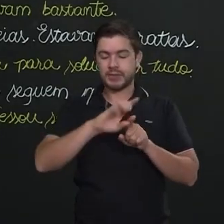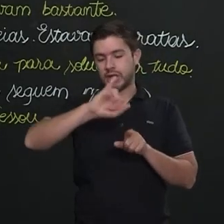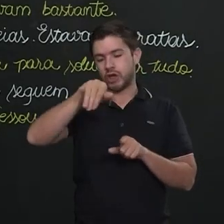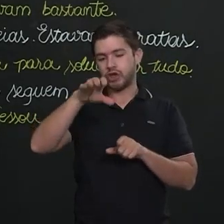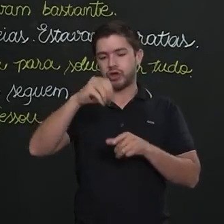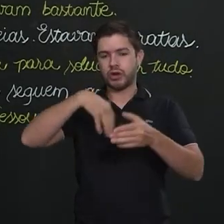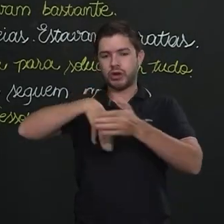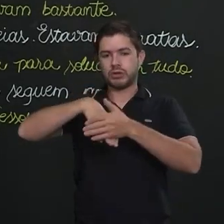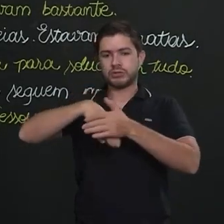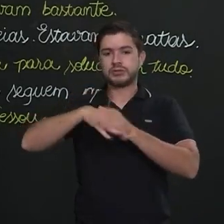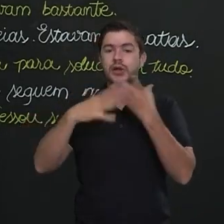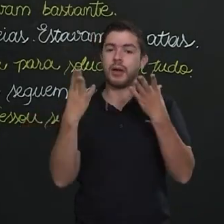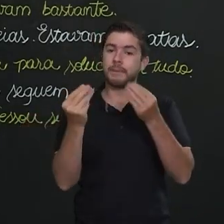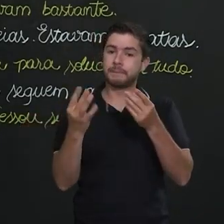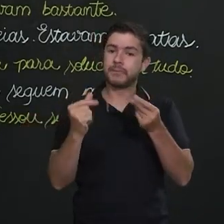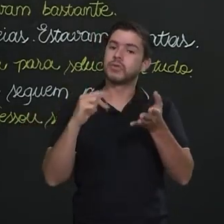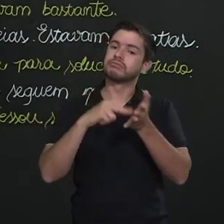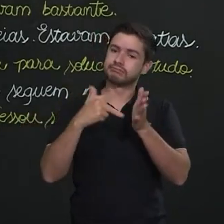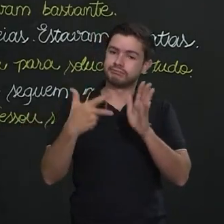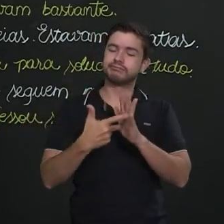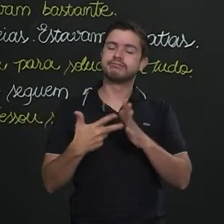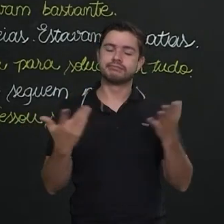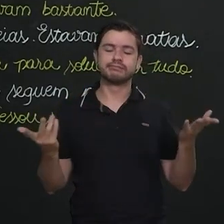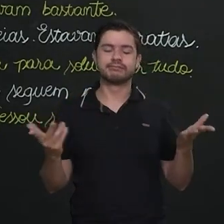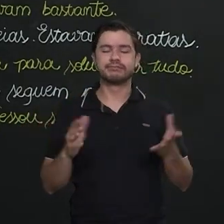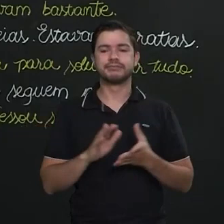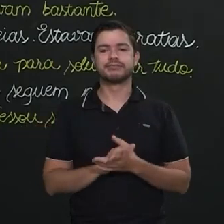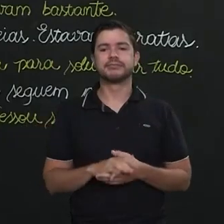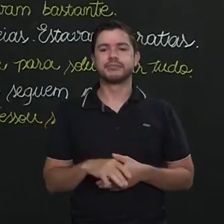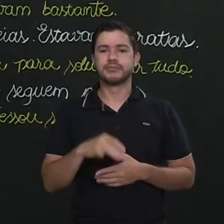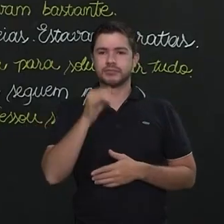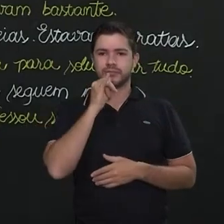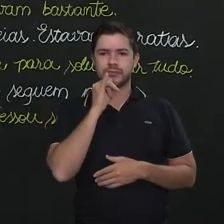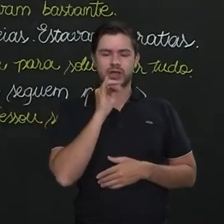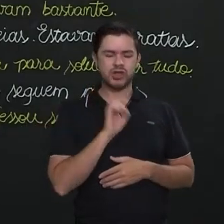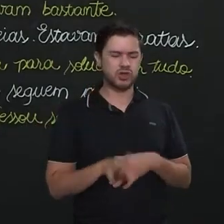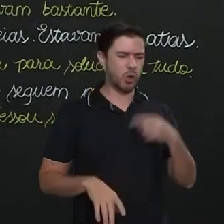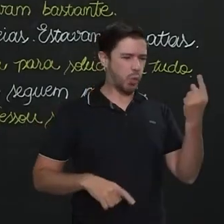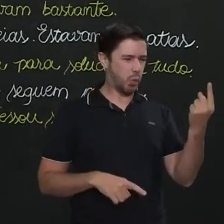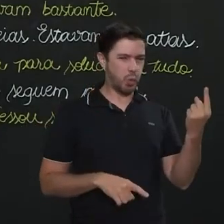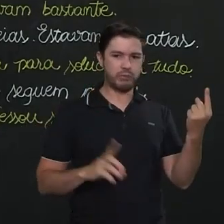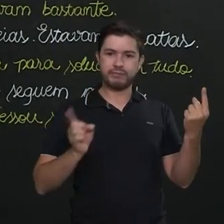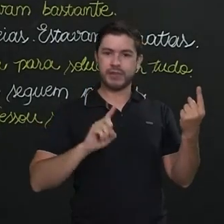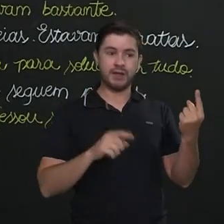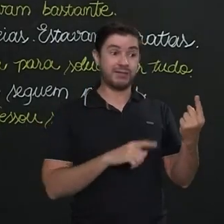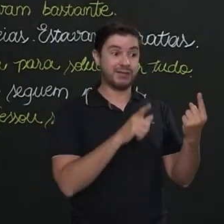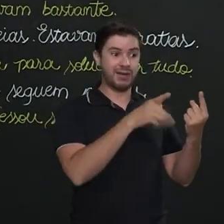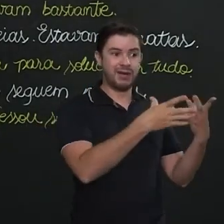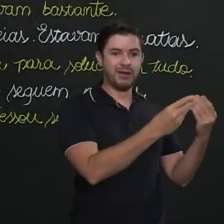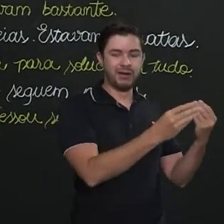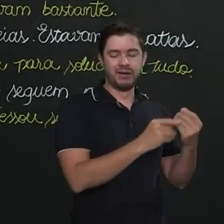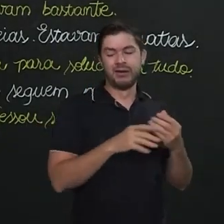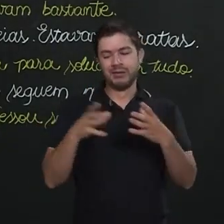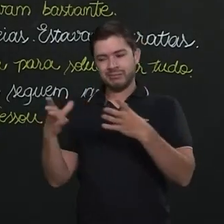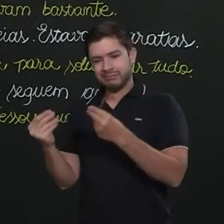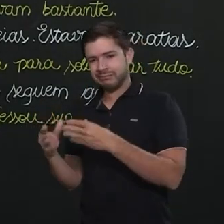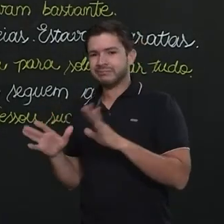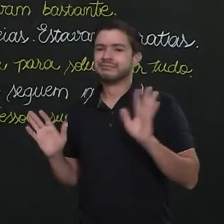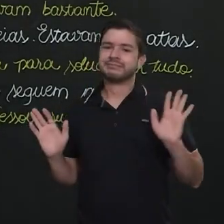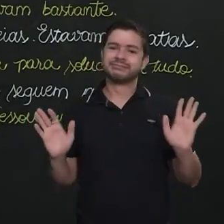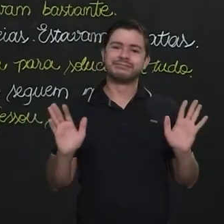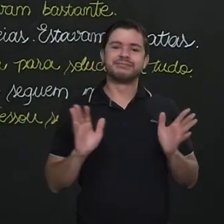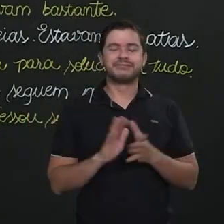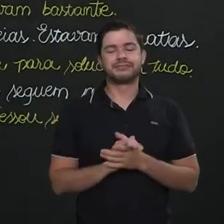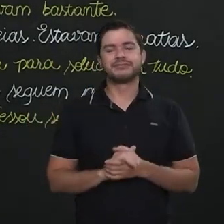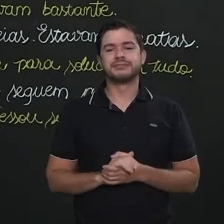Então, eu não coloco me referindo a jogadores diferentes, a um jogador argentino e a um jogador colombiano, basta eu colocar a expressão